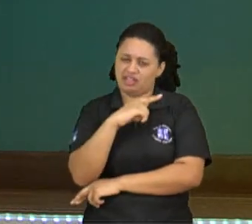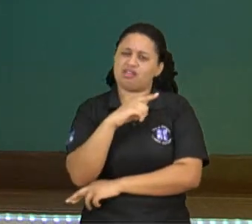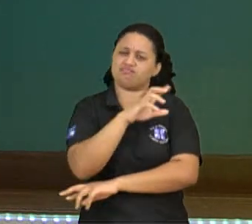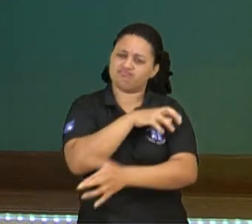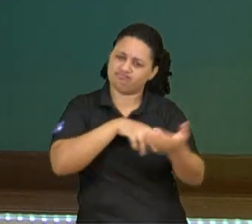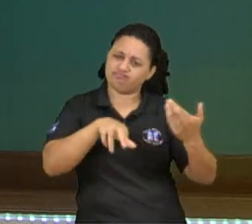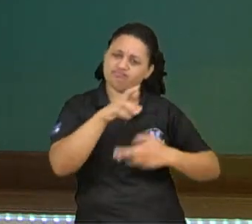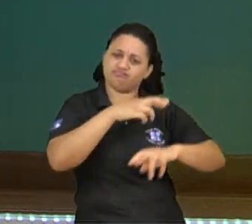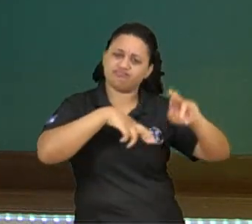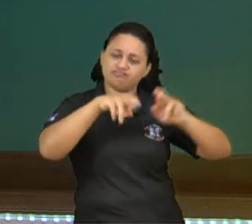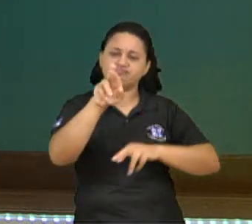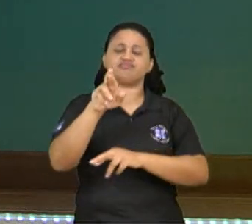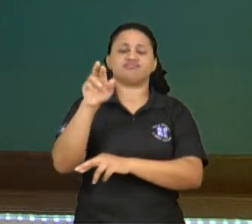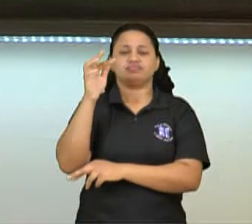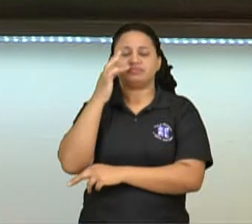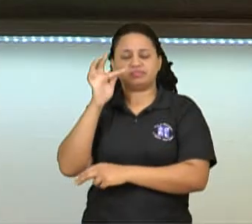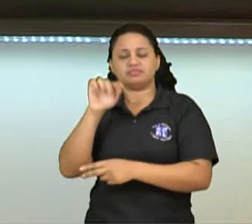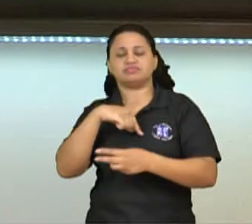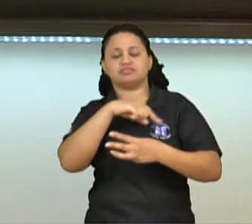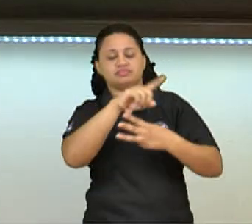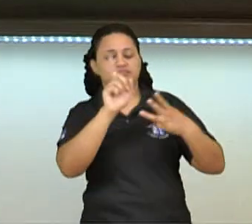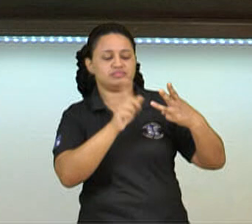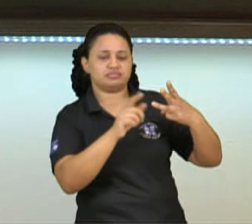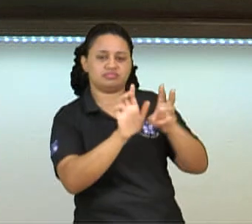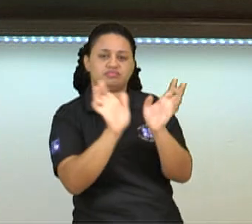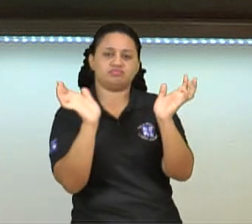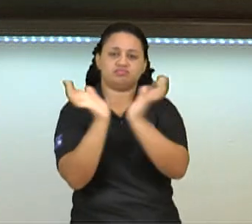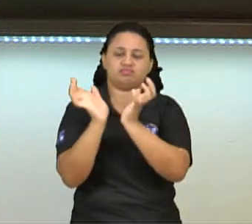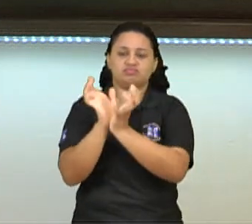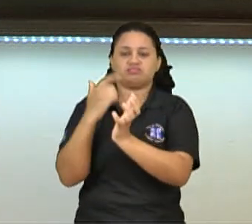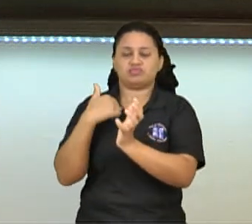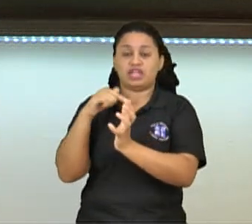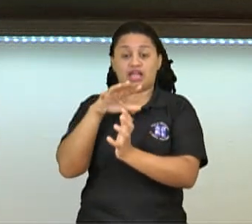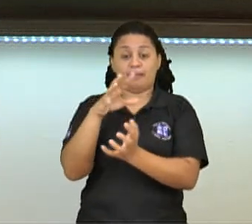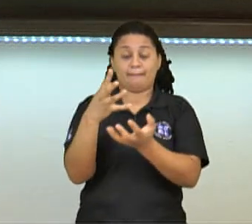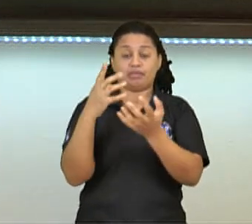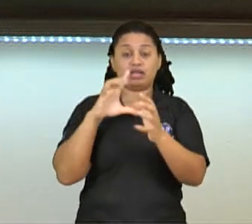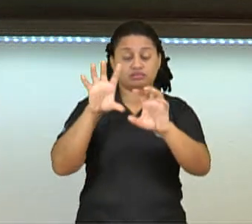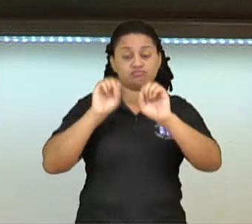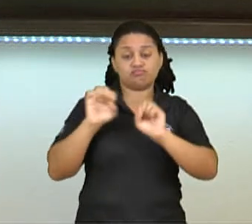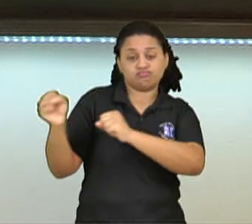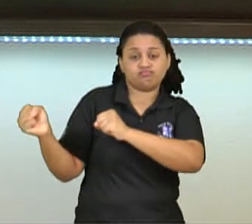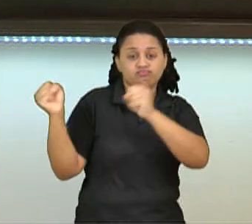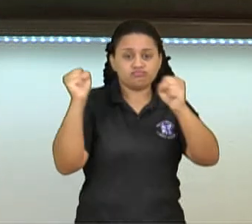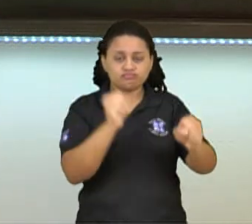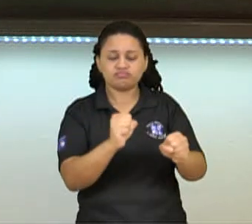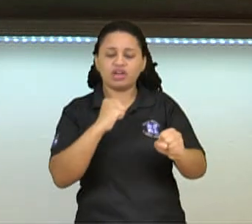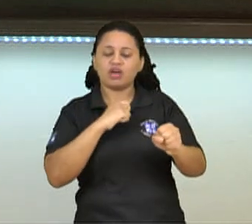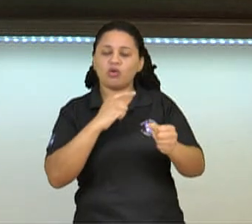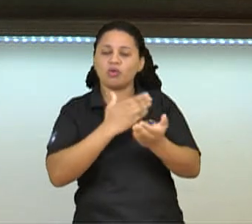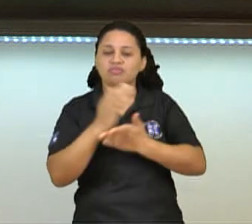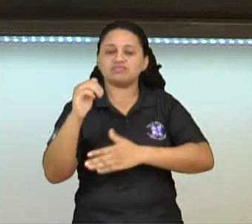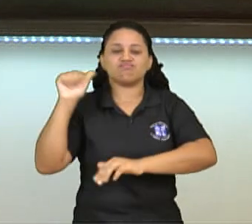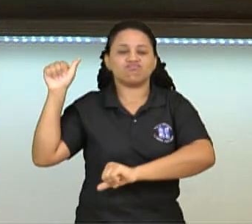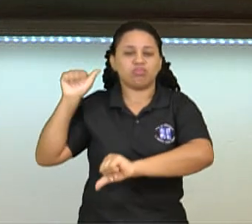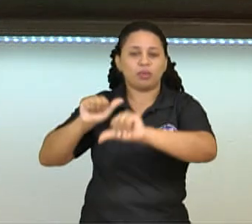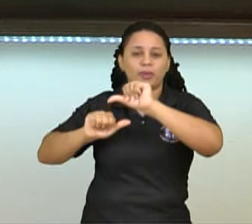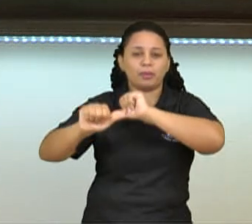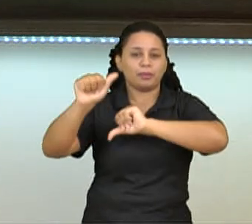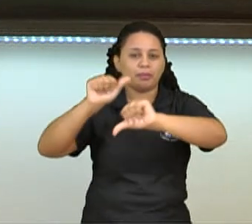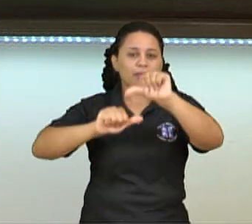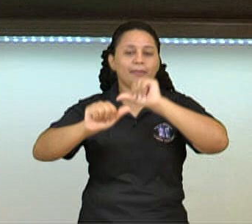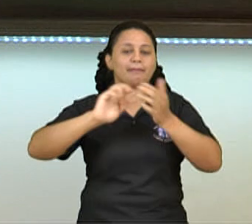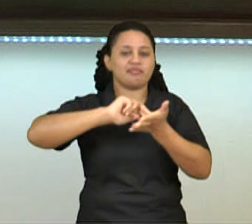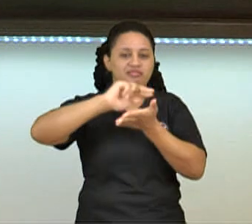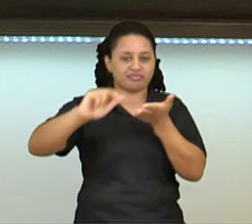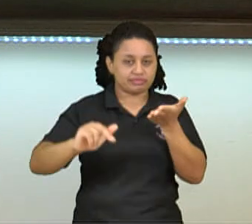Francesa, em que o terceiro Estado ele vai tomar o poder e altas mudanças vão acontecer ali naquele momento.